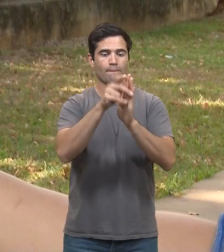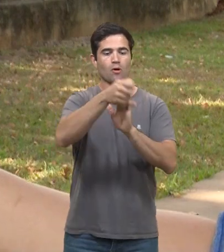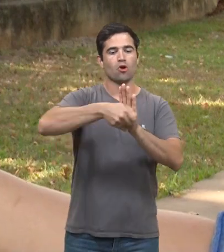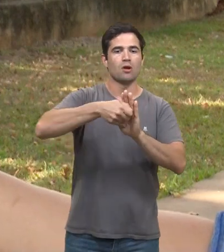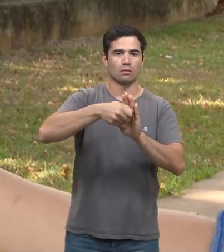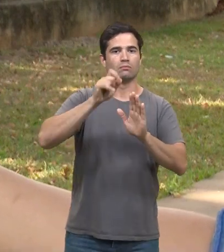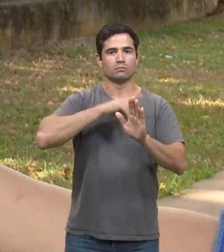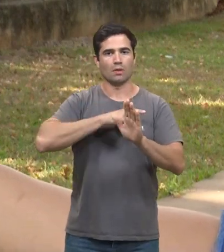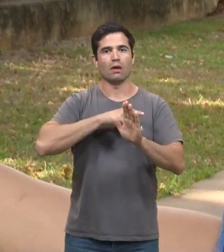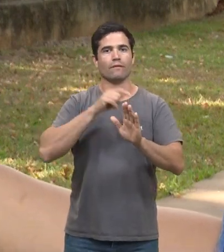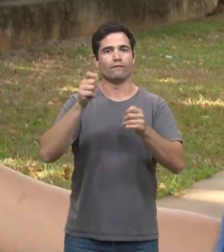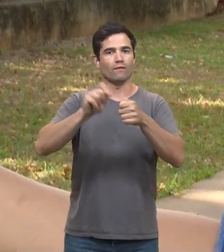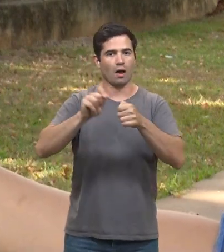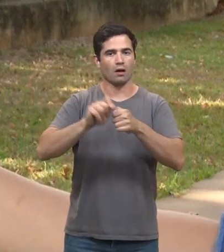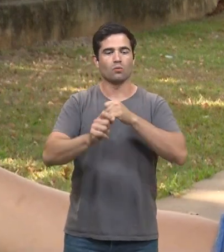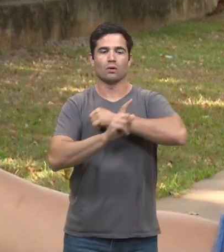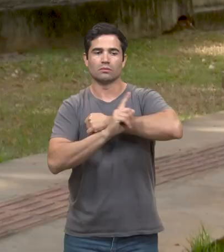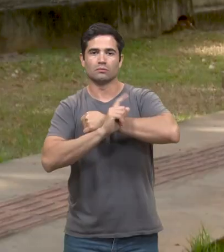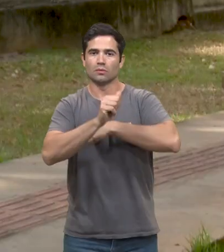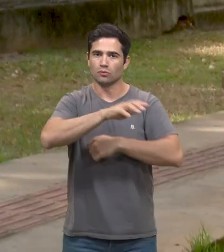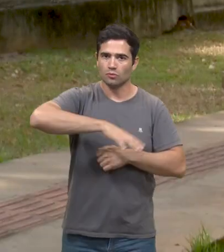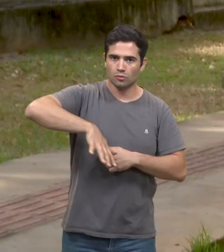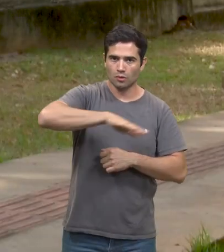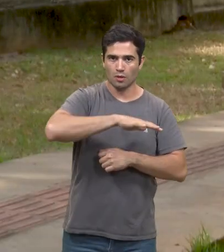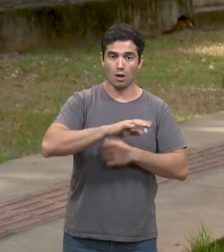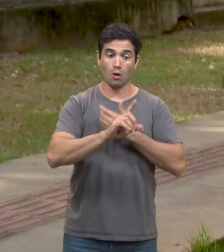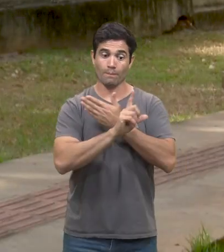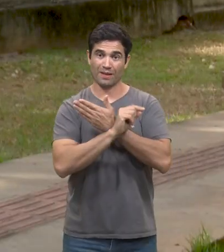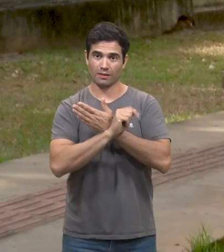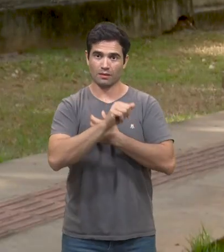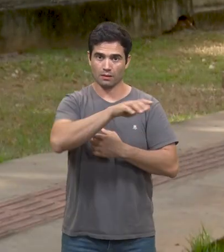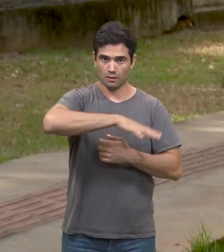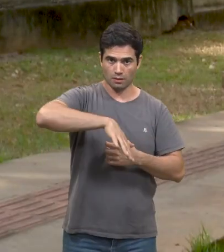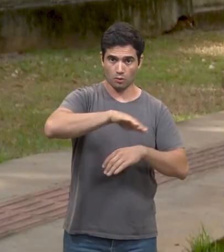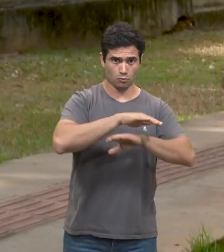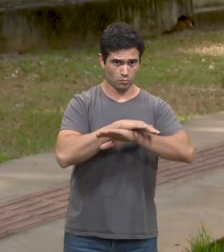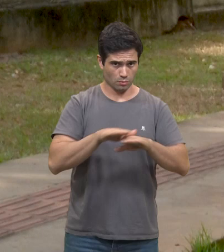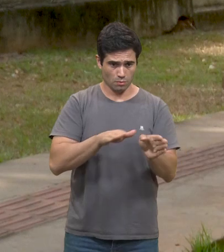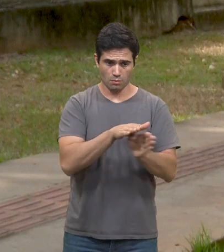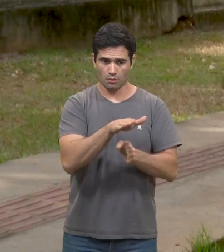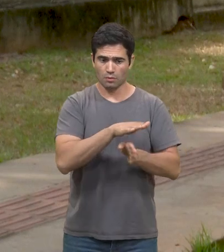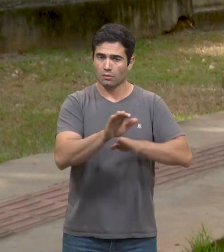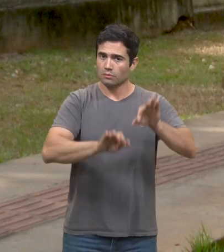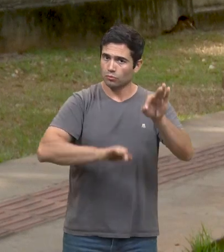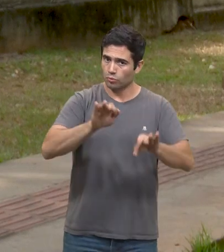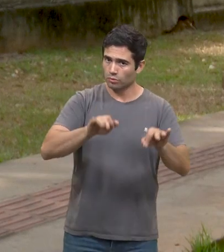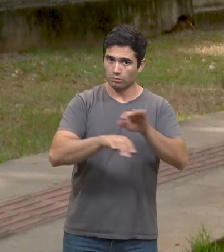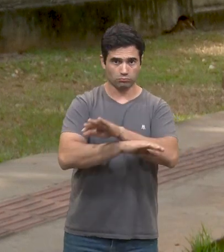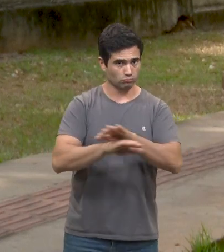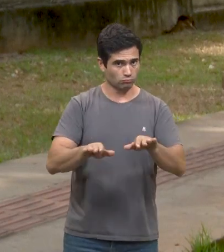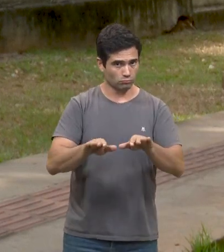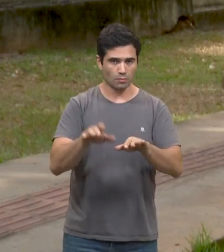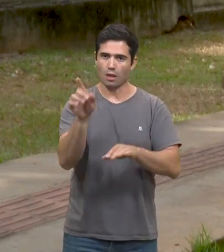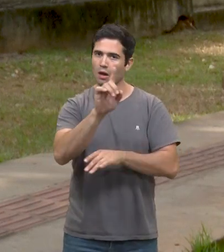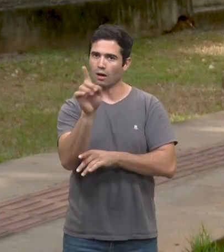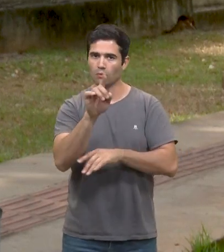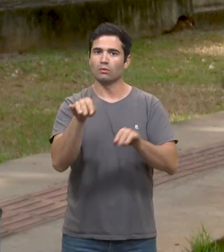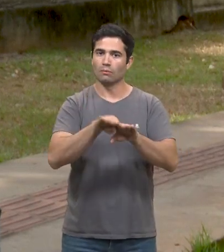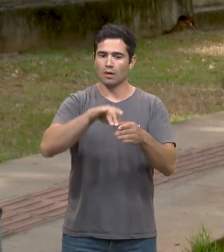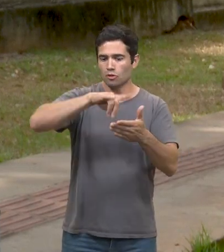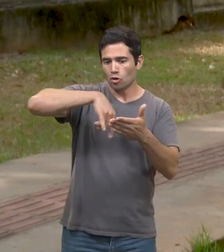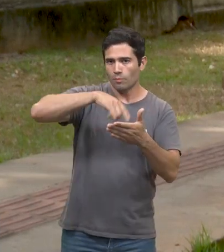projeto itinerante, e fazer o nosso mutirão. Esse trabalho na região pantaneira envolve não só orientação jurídica, mas também, por